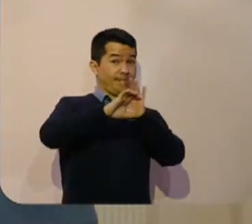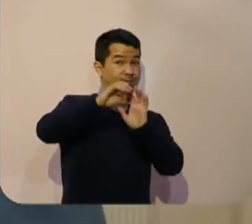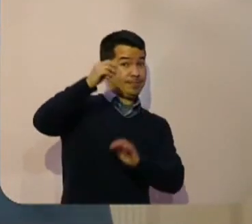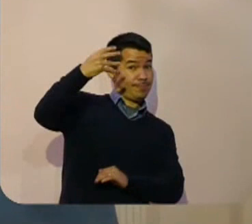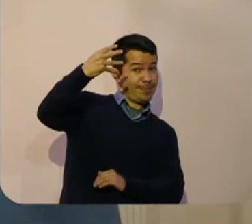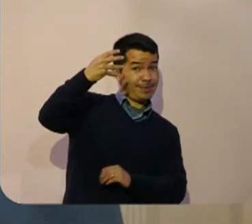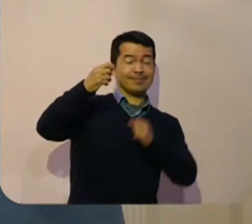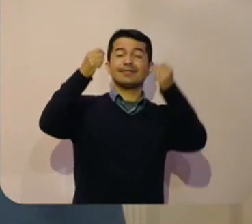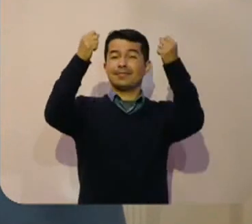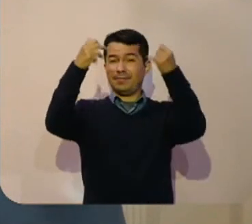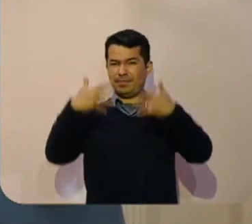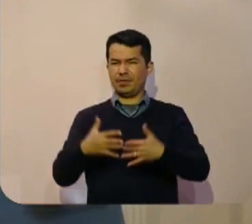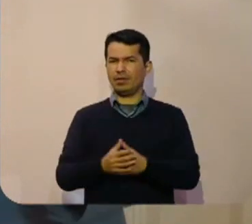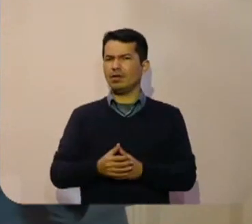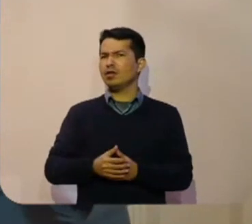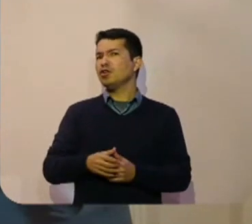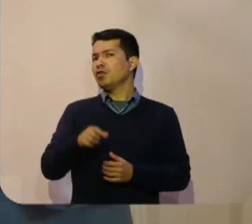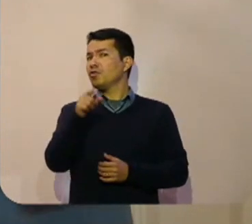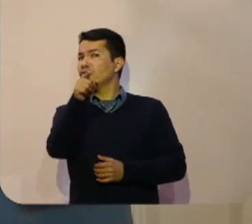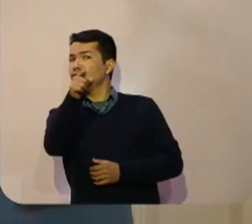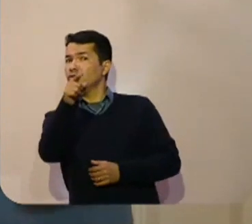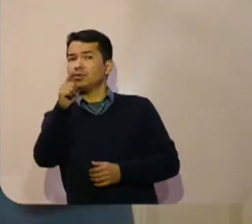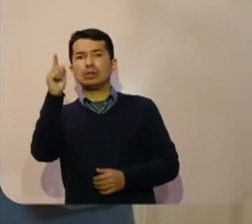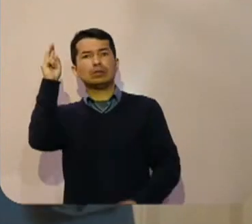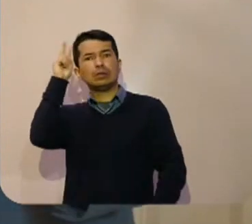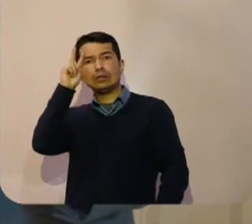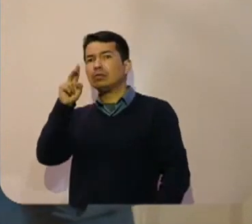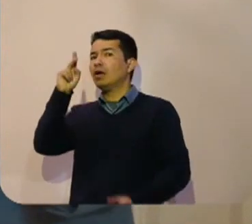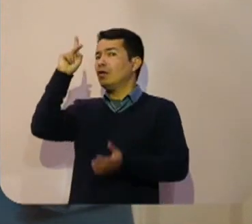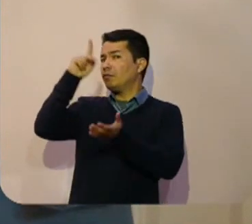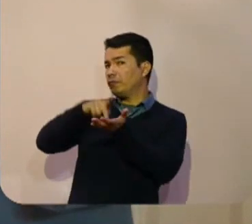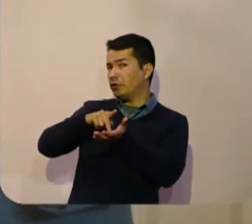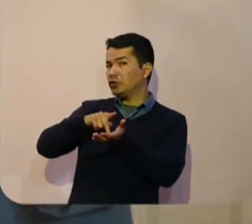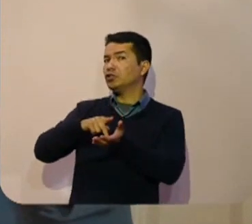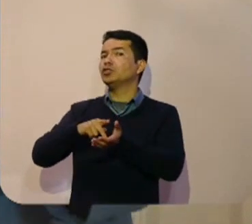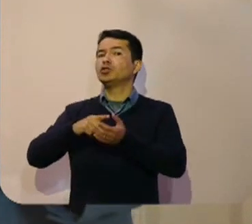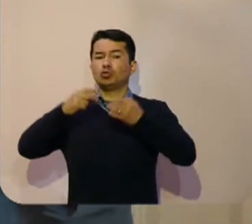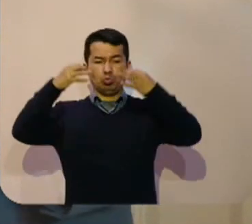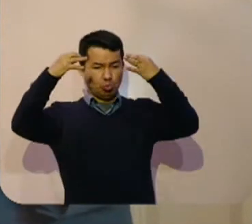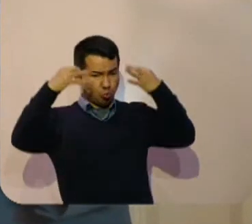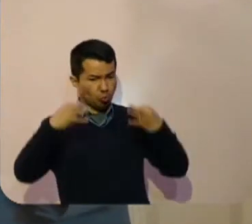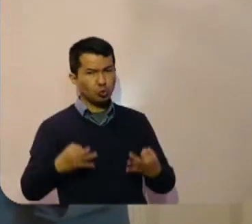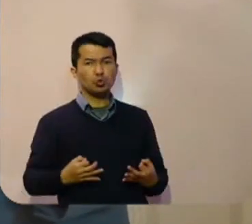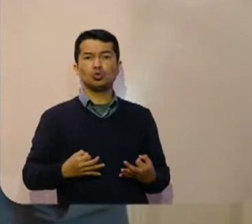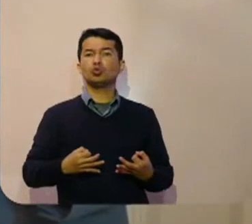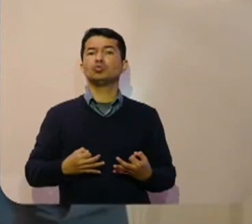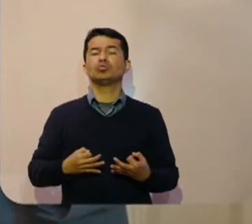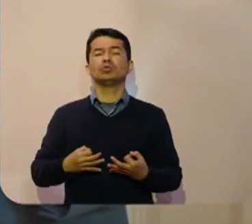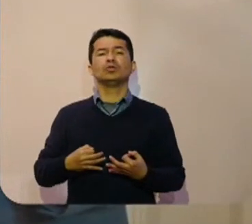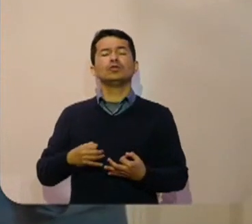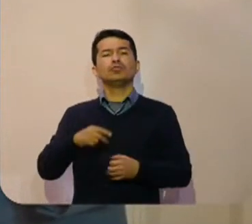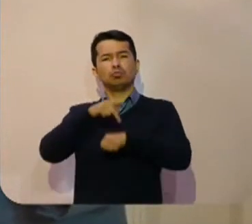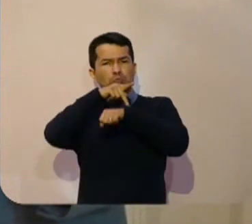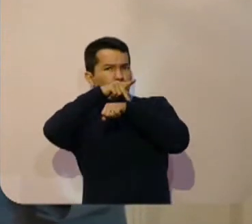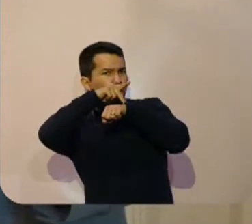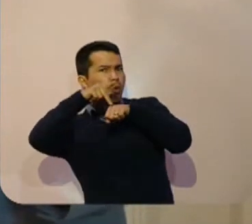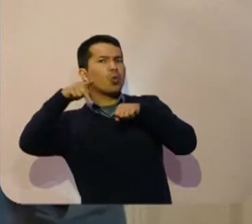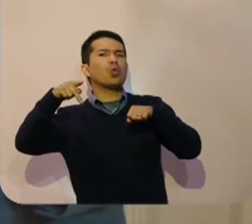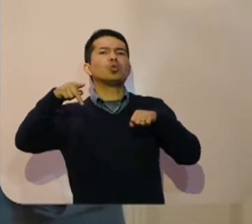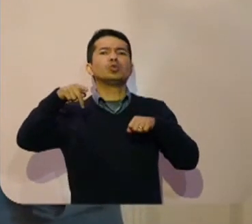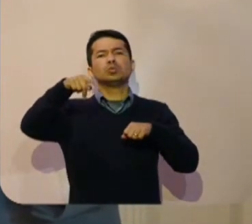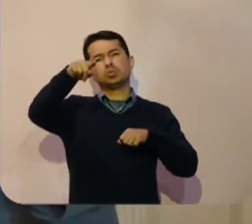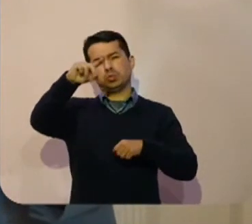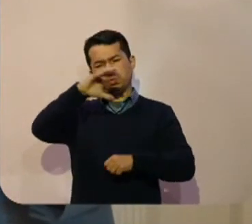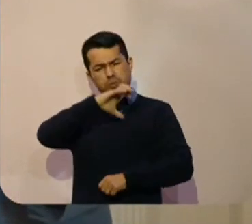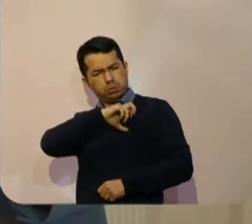tudo que for verdadeiro, tudo que for nobre, tudo que for correto, tudo que for puro, tudo que for